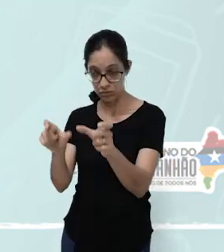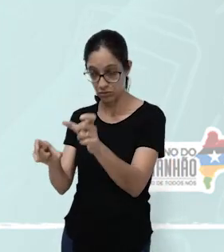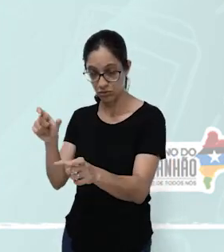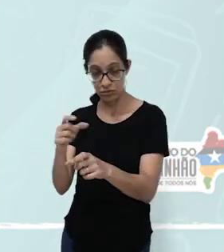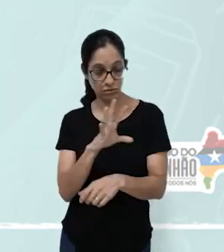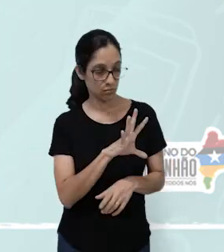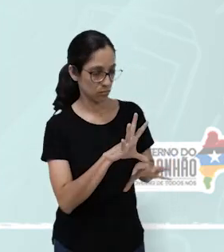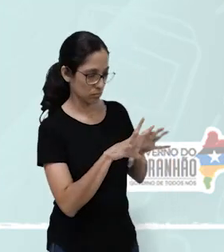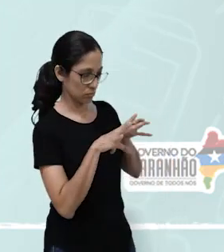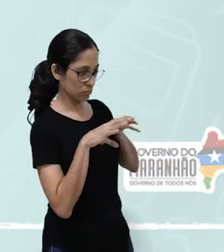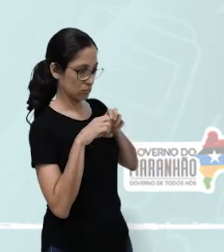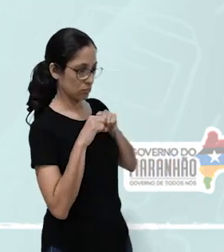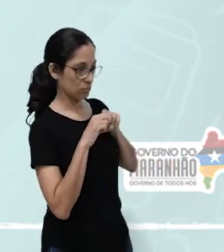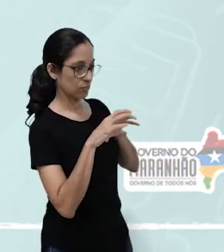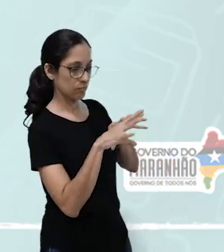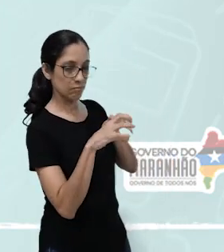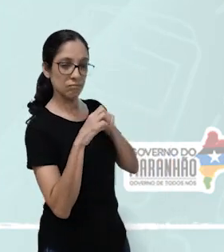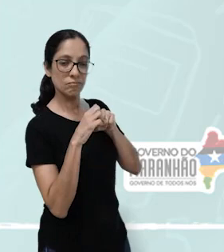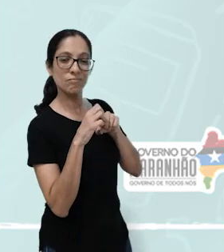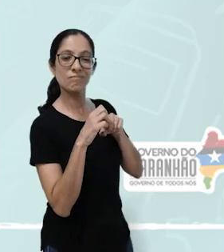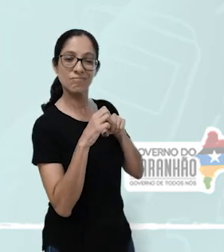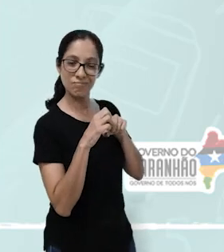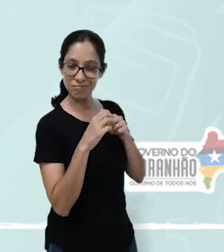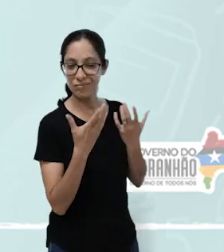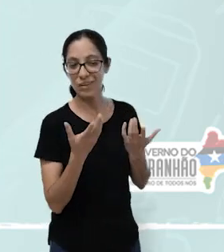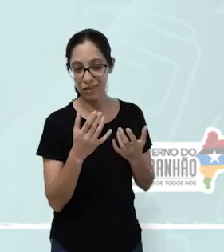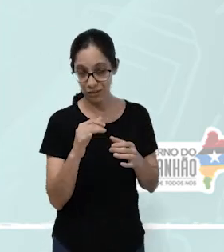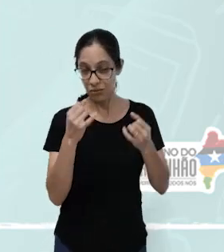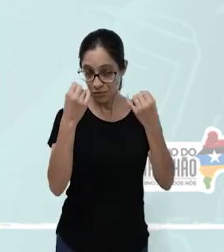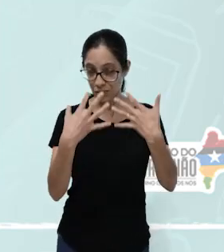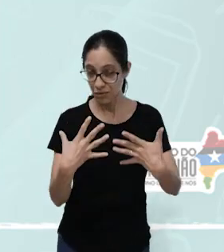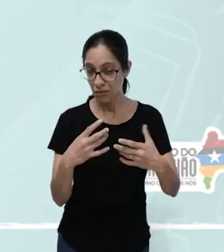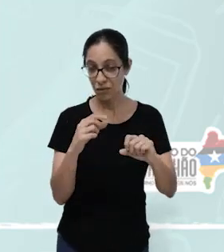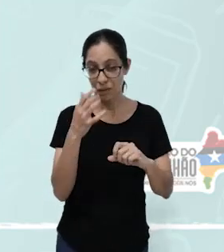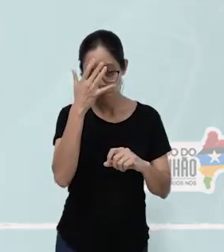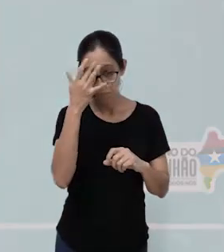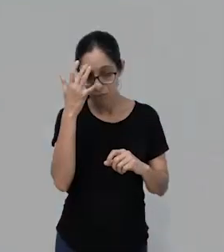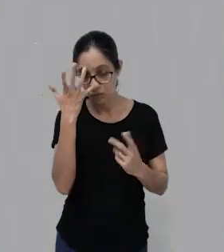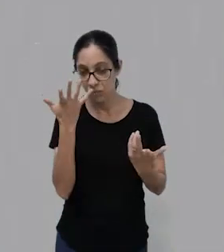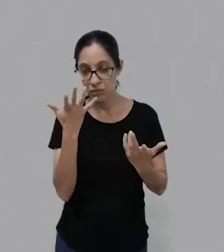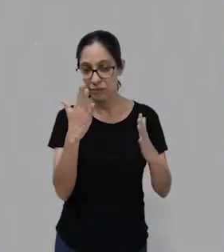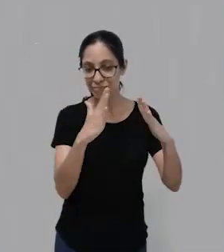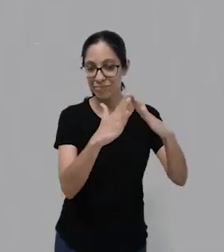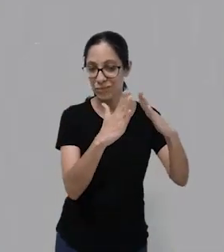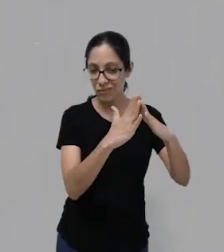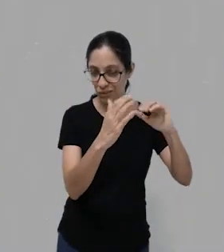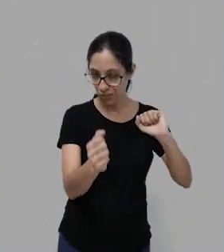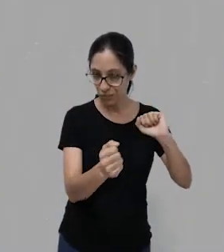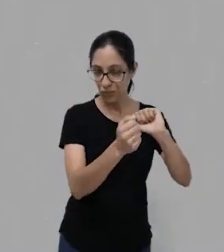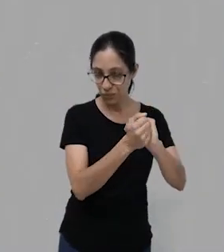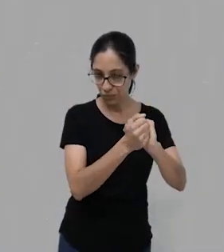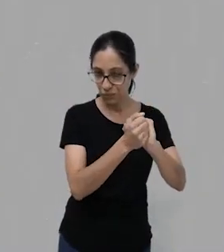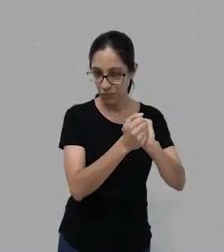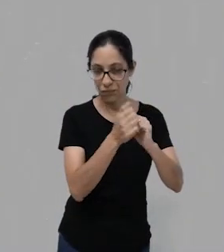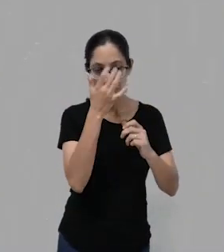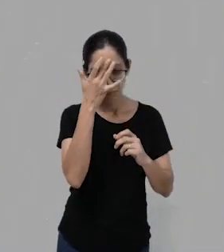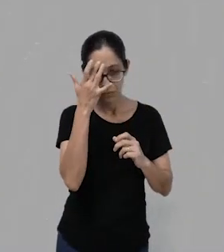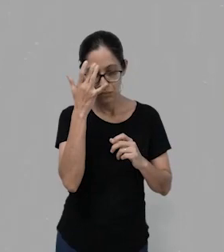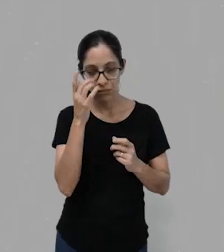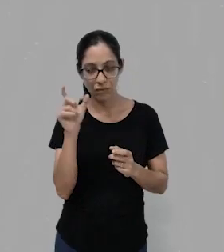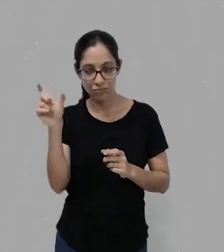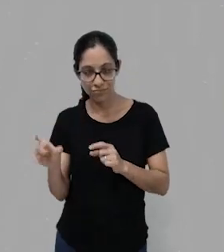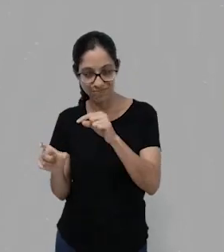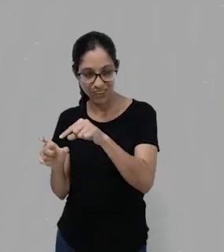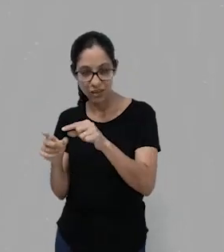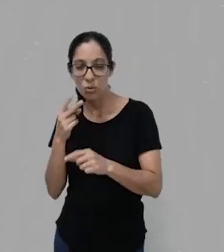fumante passivo, que mora na casa de um indivíduo que é viciado em cigarro. A todo momento esse indivíduo